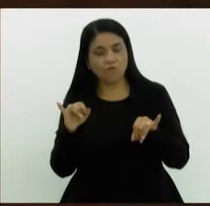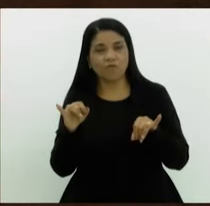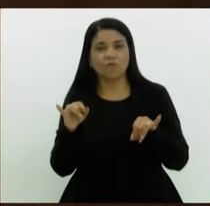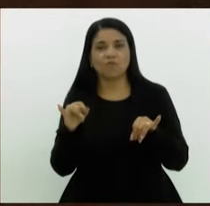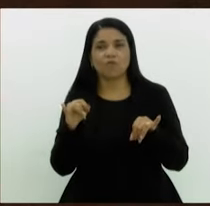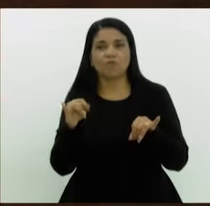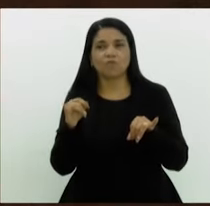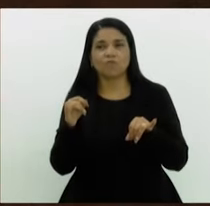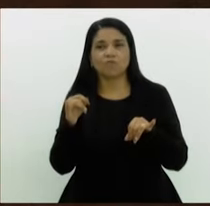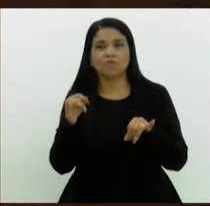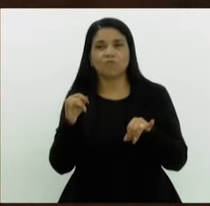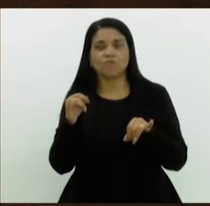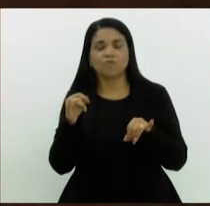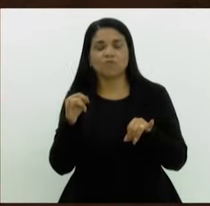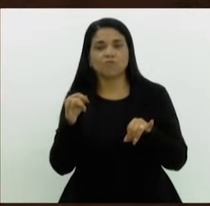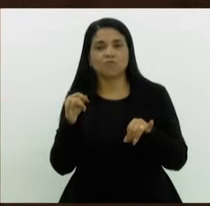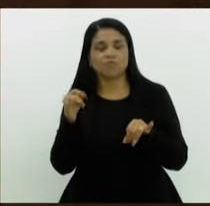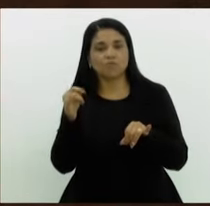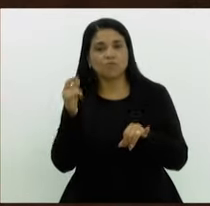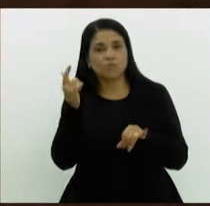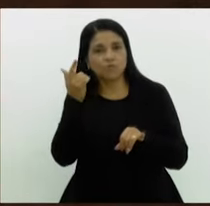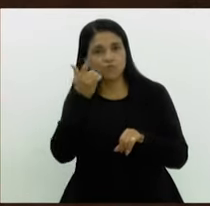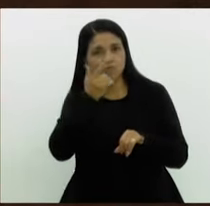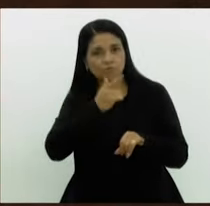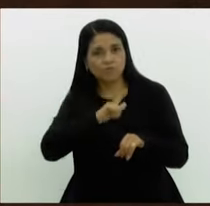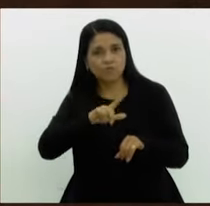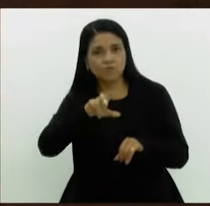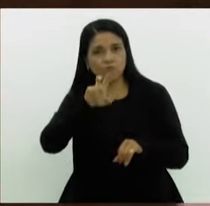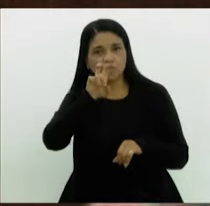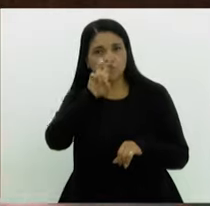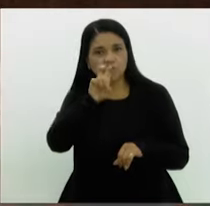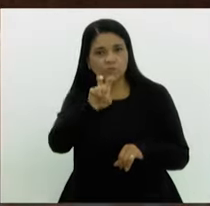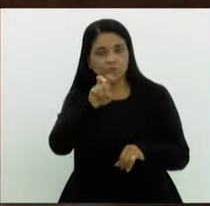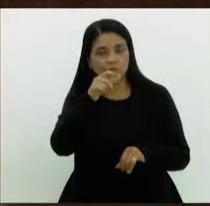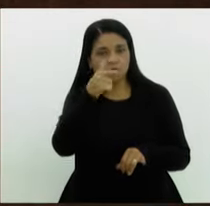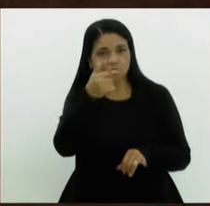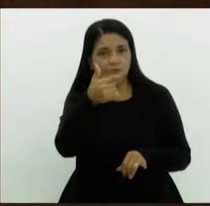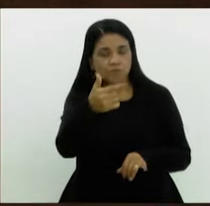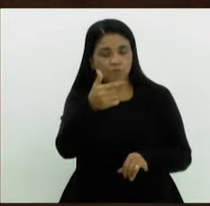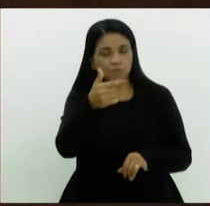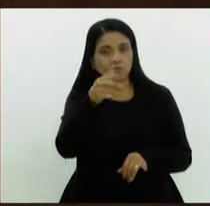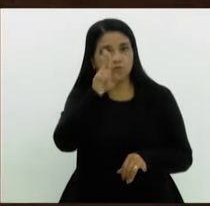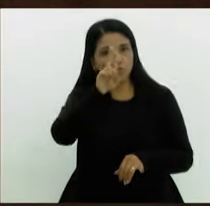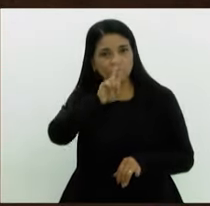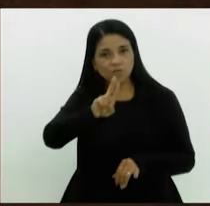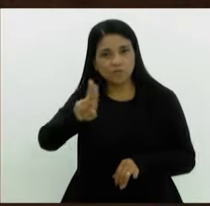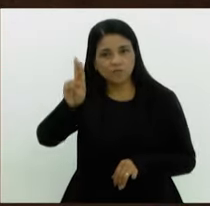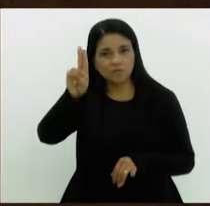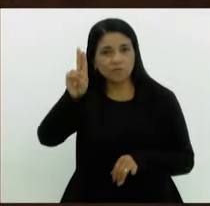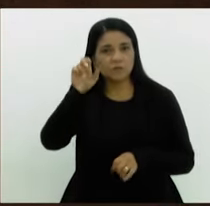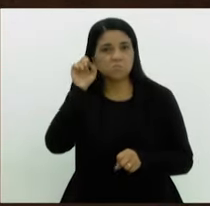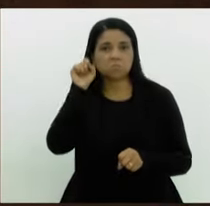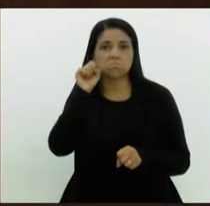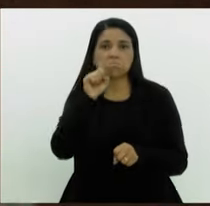Nós atingimos a casa de 52 universidades federais paralisadas,